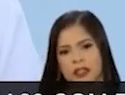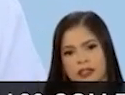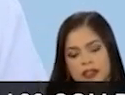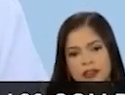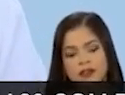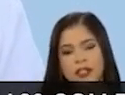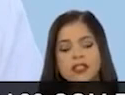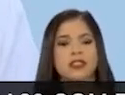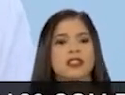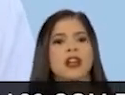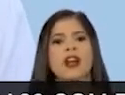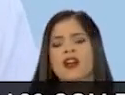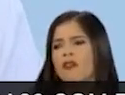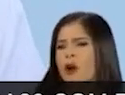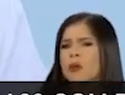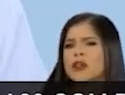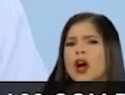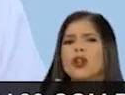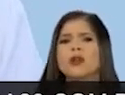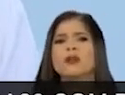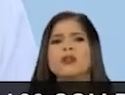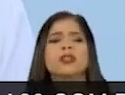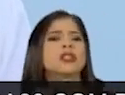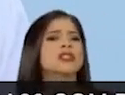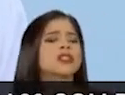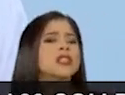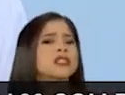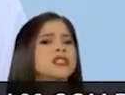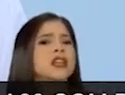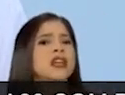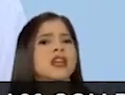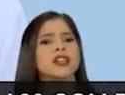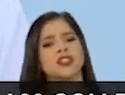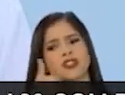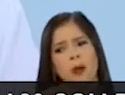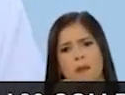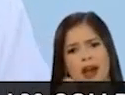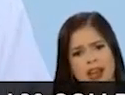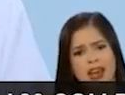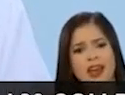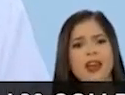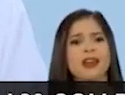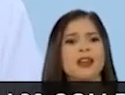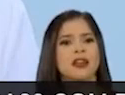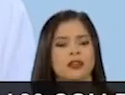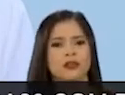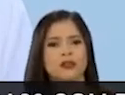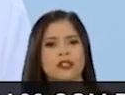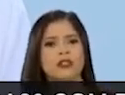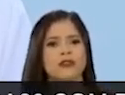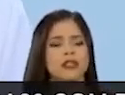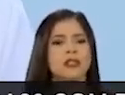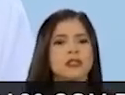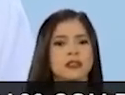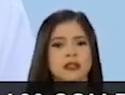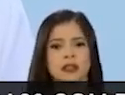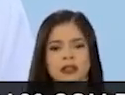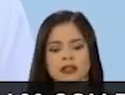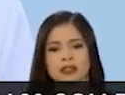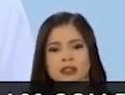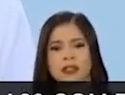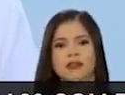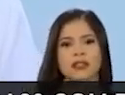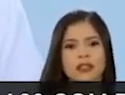foram questionadas a respeito do desejo de maternidade, né? Se elas pretendiam